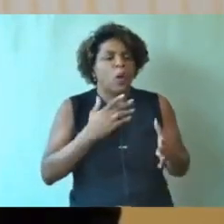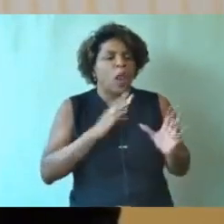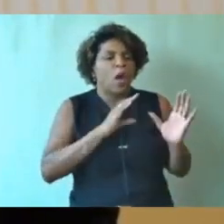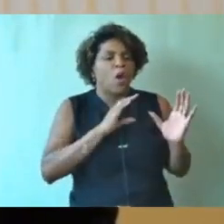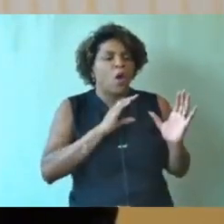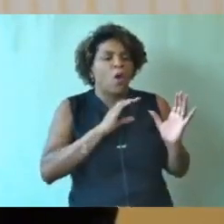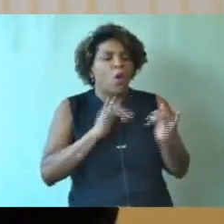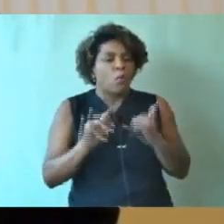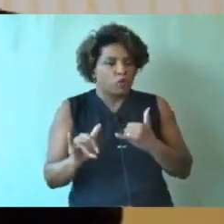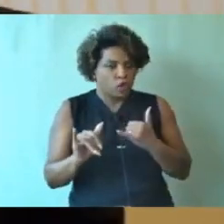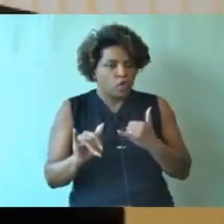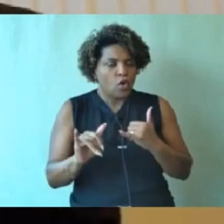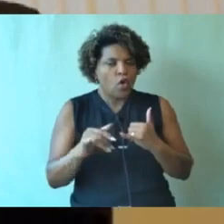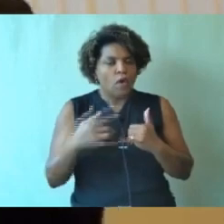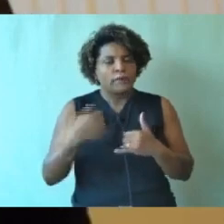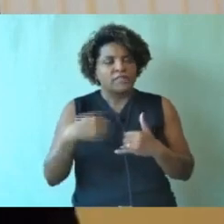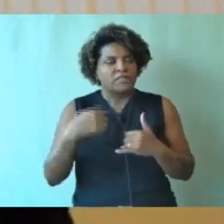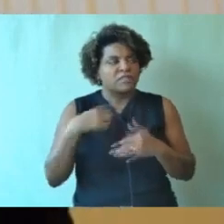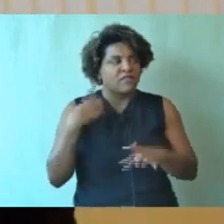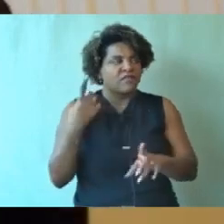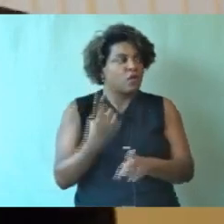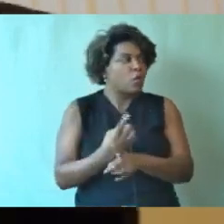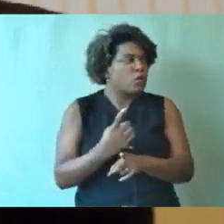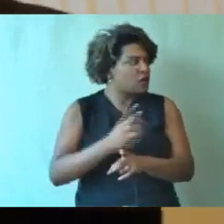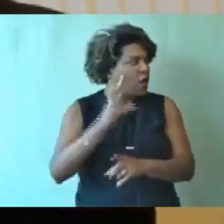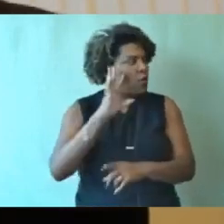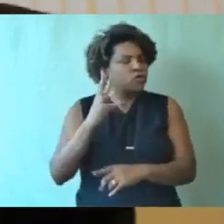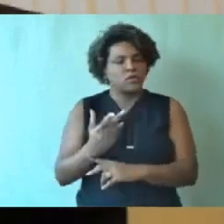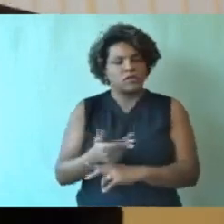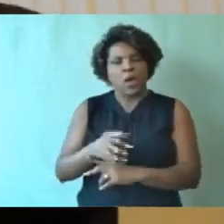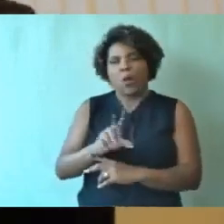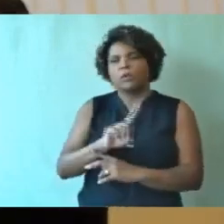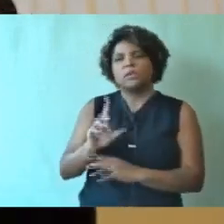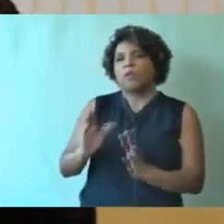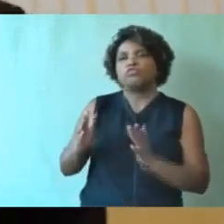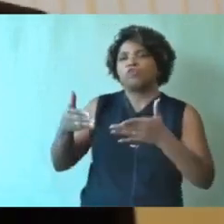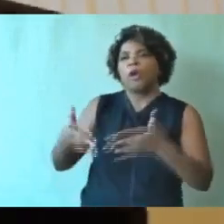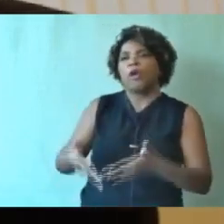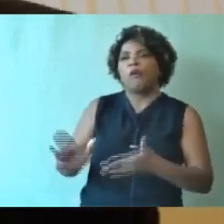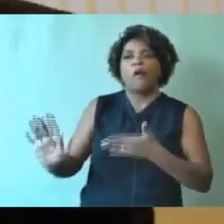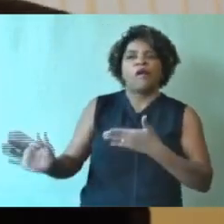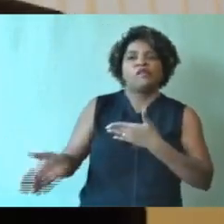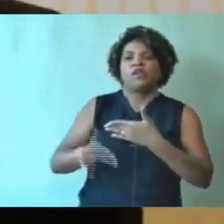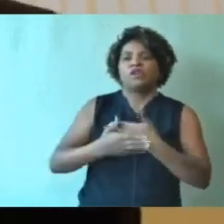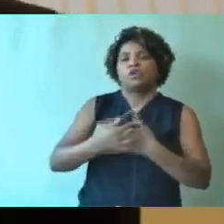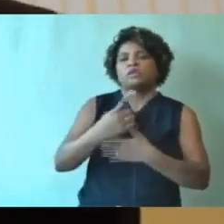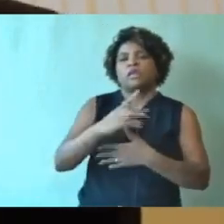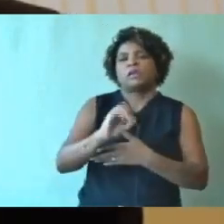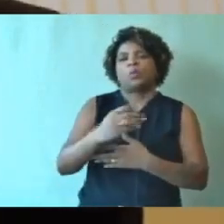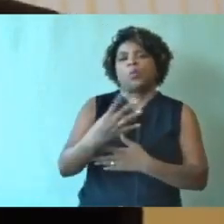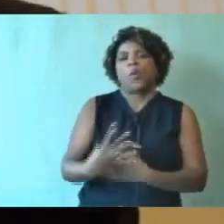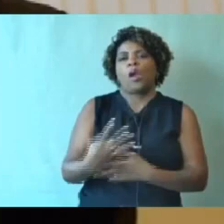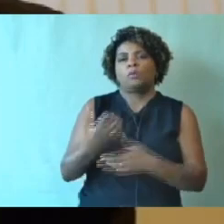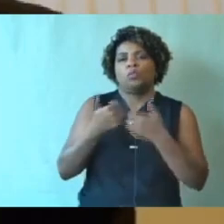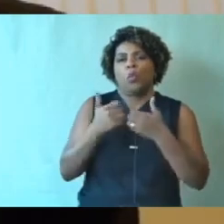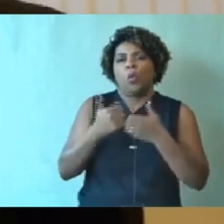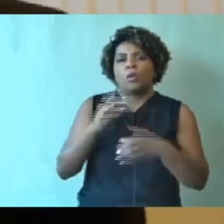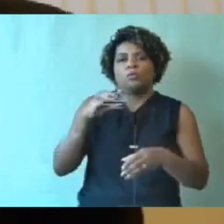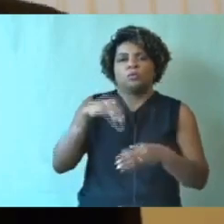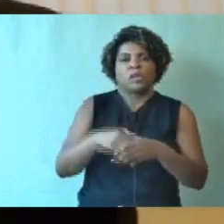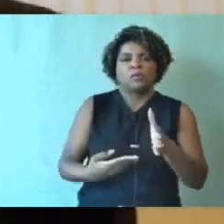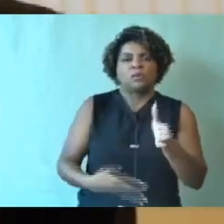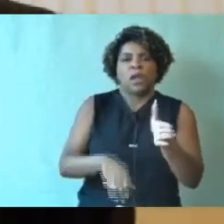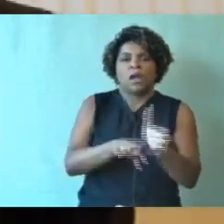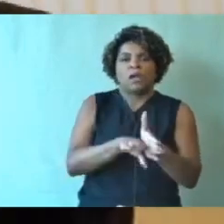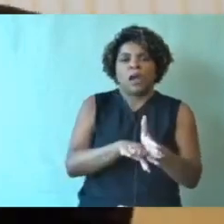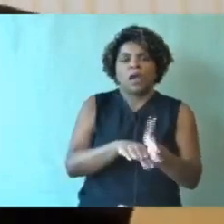solução. Ela simplesmente não chegou lá do dia por outro, fechou seus 104 carros dentro da garagem, demitiu quase 400 funcionários e não voltou